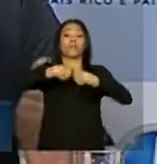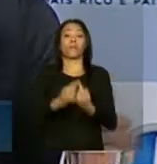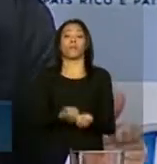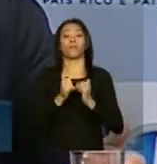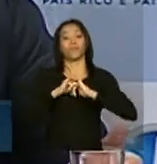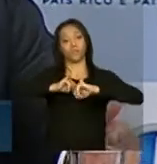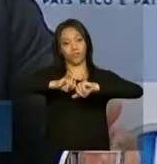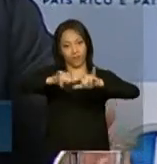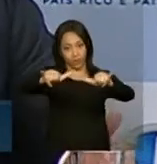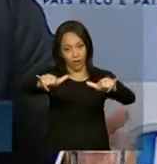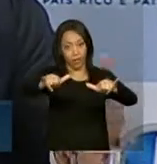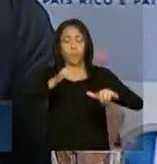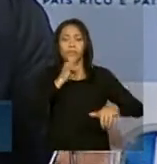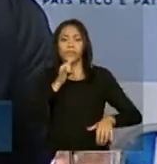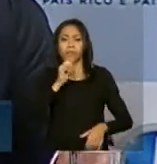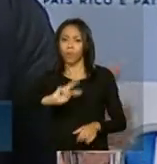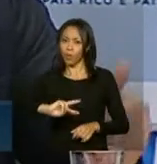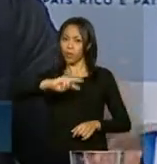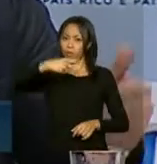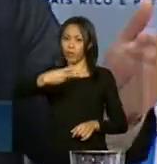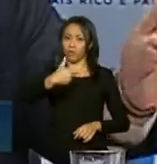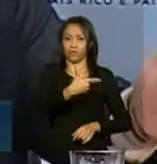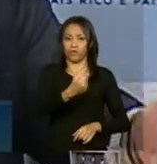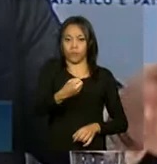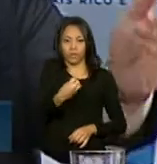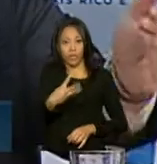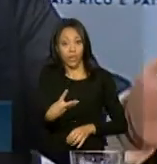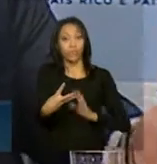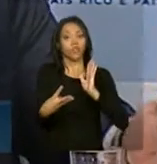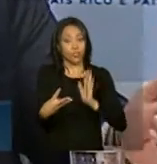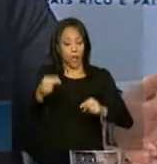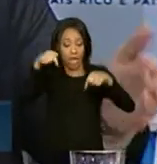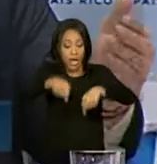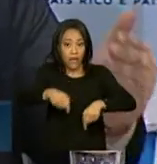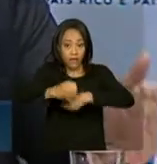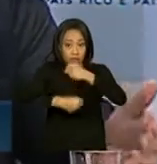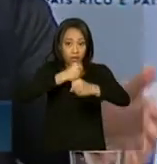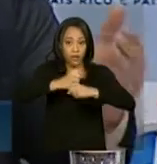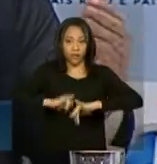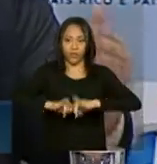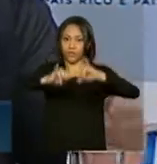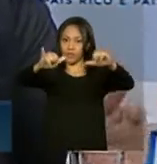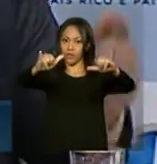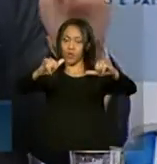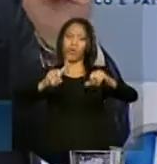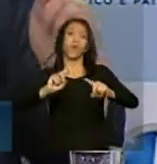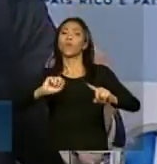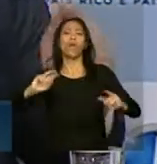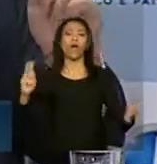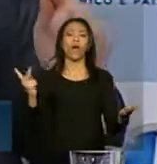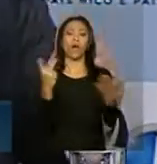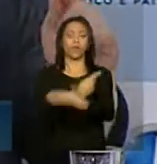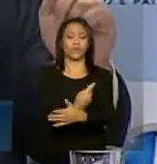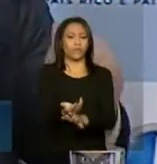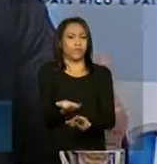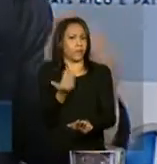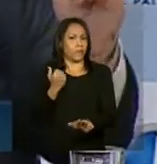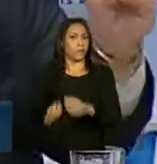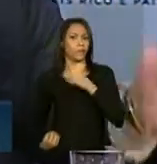Por exemplo, do reajuste de 2013, esse que nós anunciamos esse ano, o impacto do rol que foi implantado